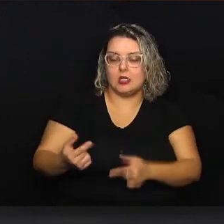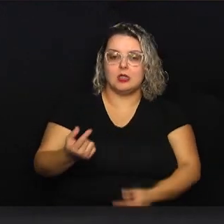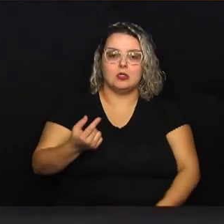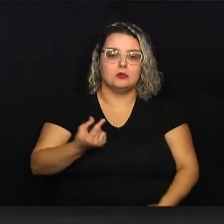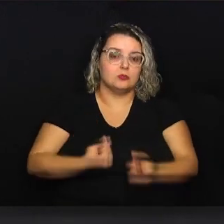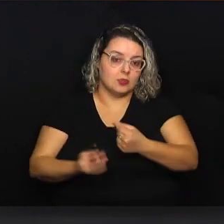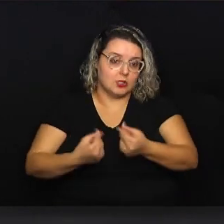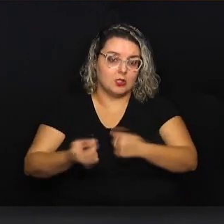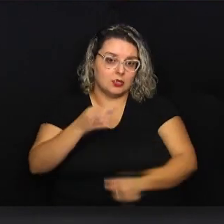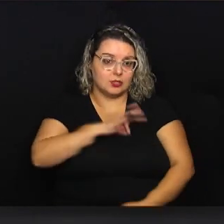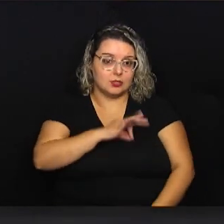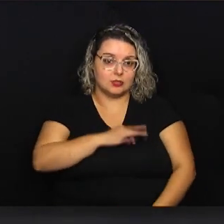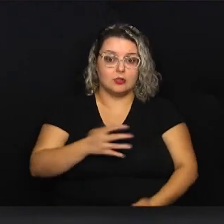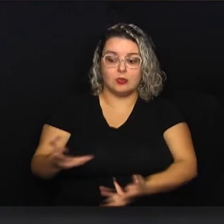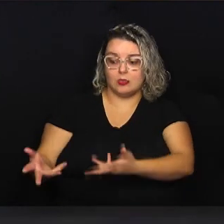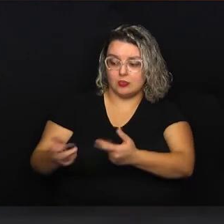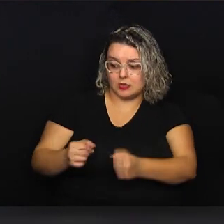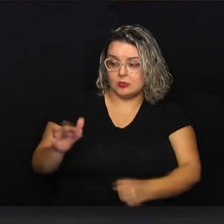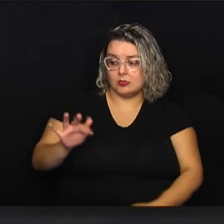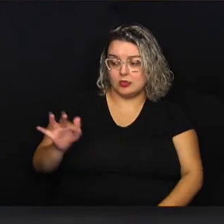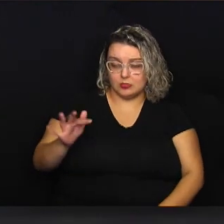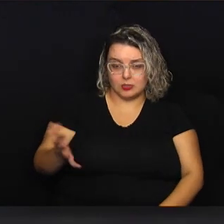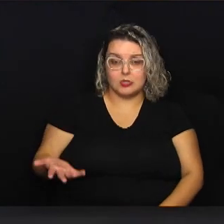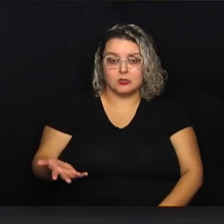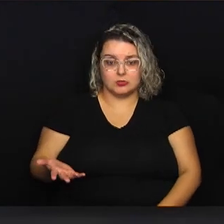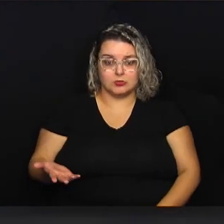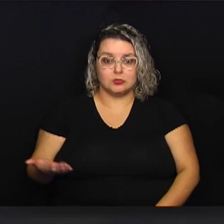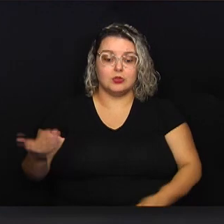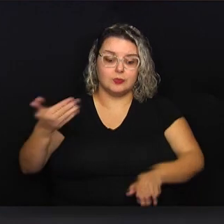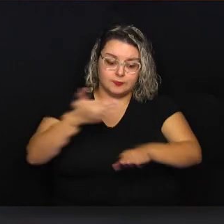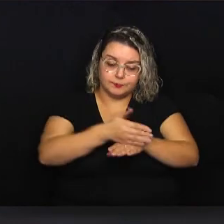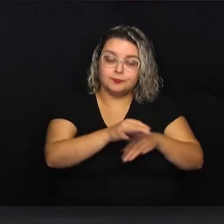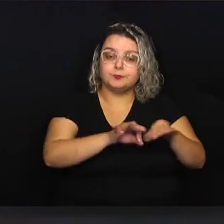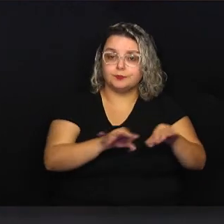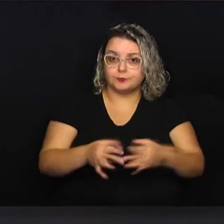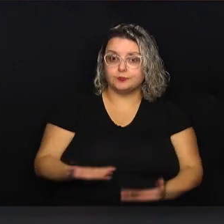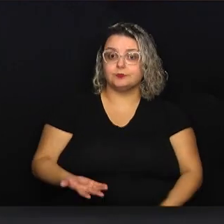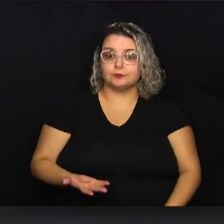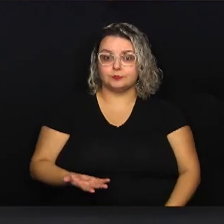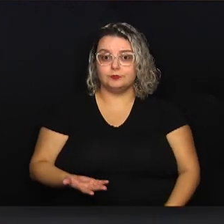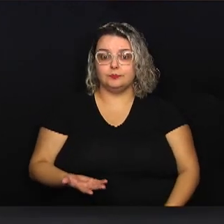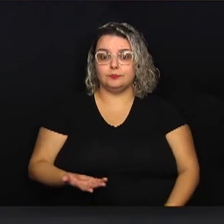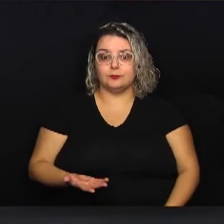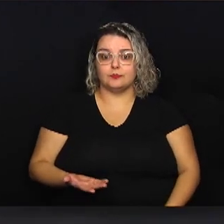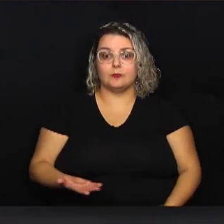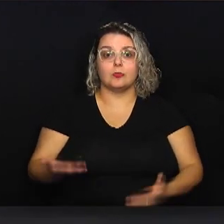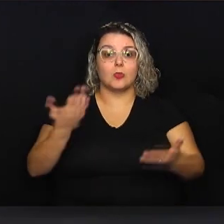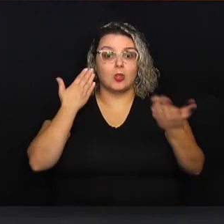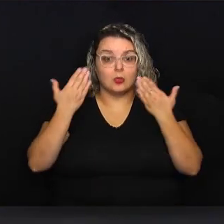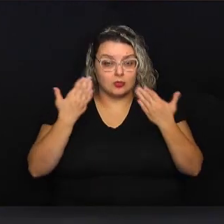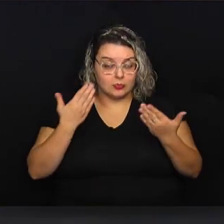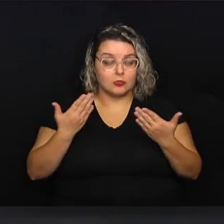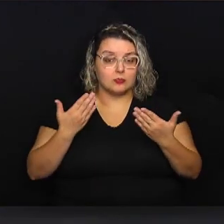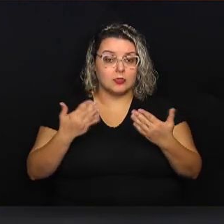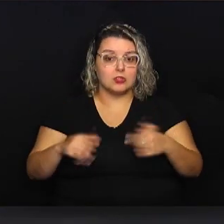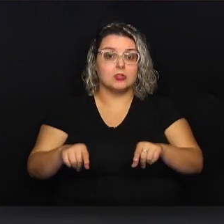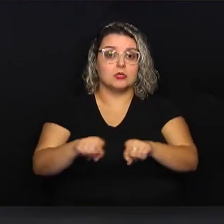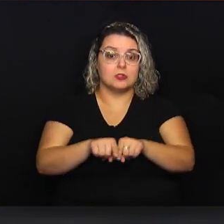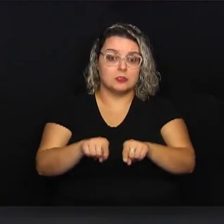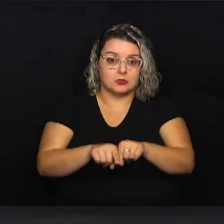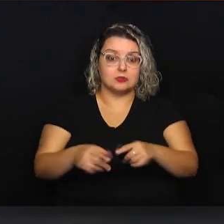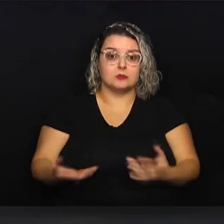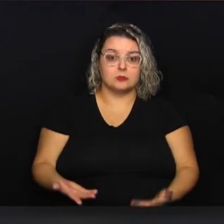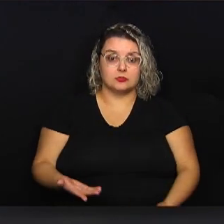convidou as faculdades, inclusive, para fazer parte desse projeto na questão com as psicólogas, inclusive com as que